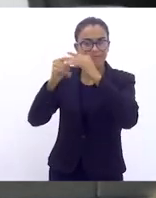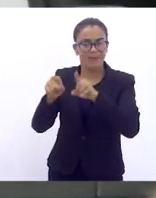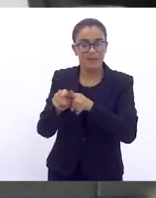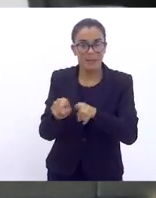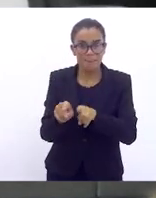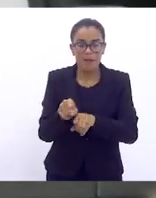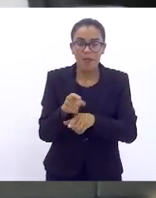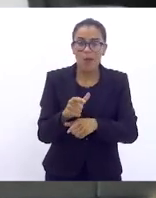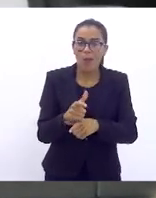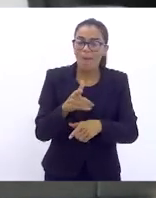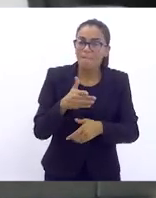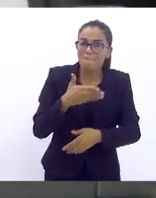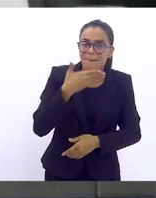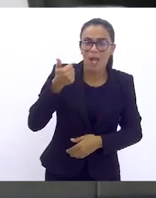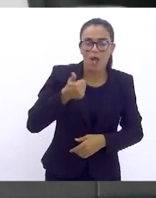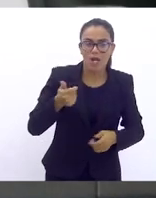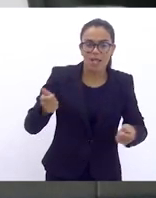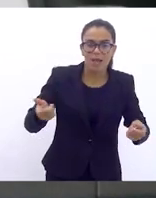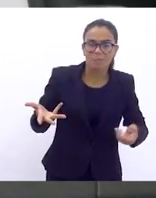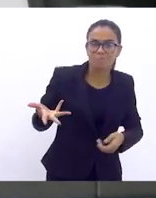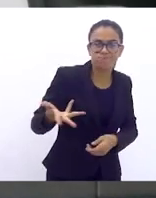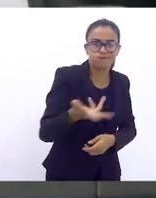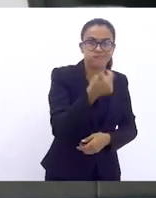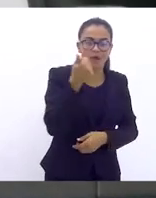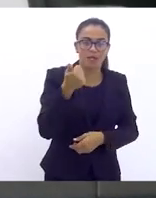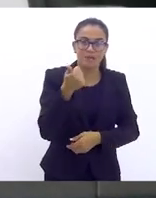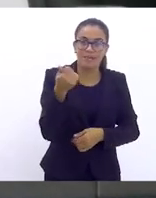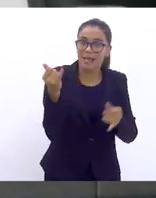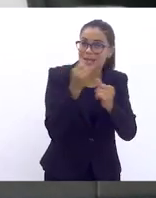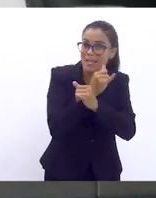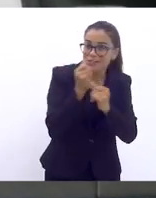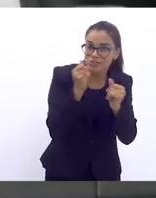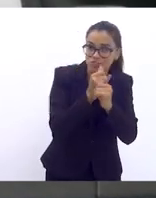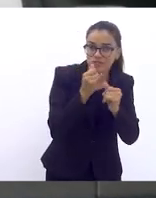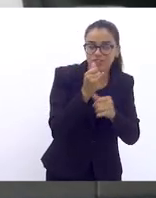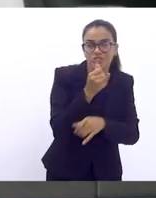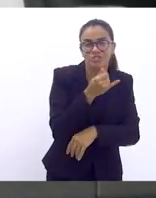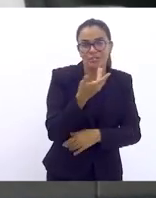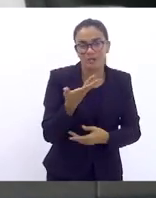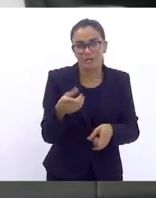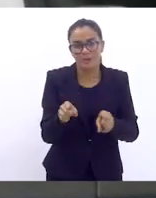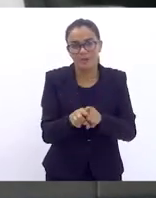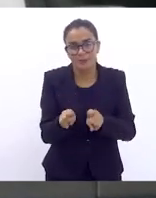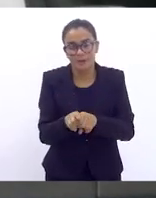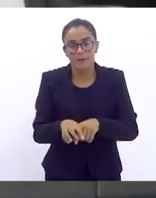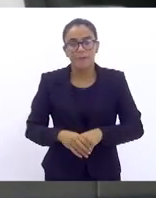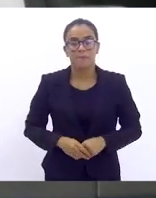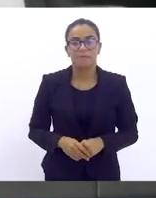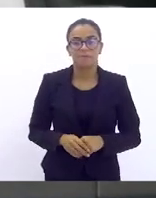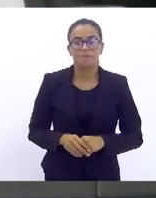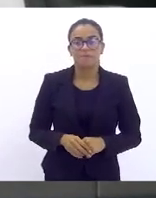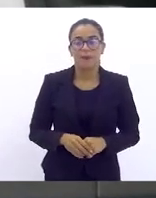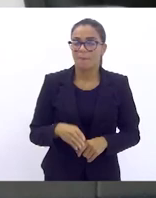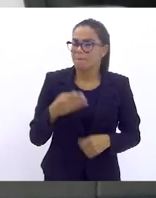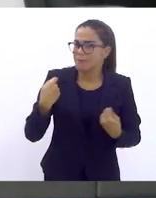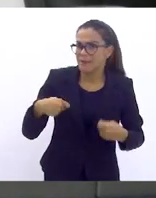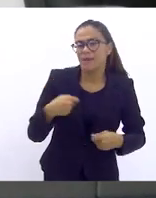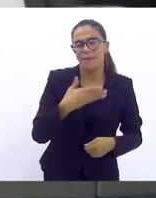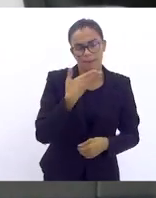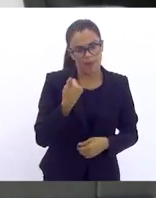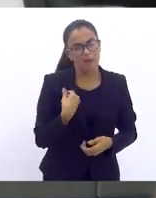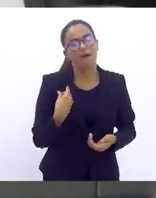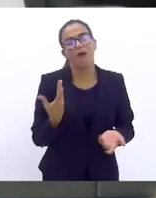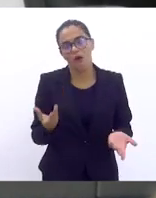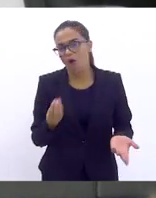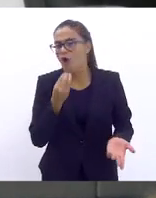eficiência energética o Brasil é exemplo para o mundo Mas precisamos melhorar Claro que tem